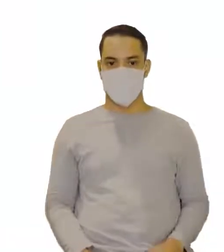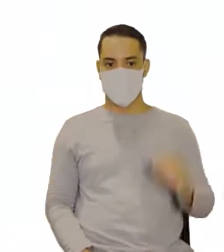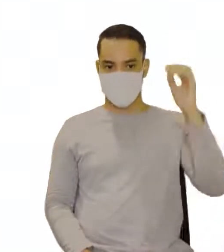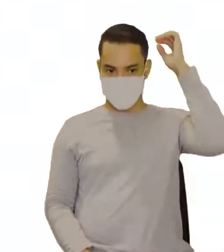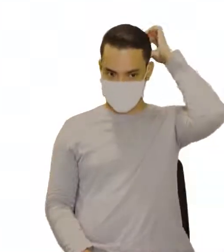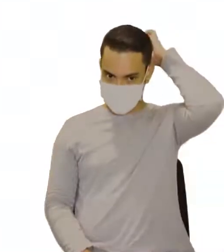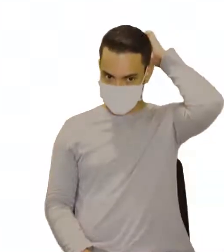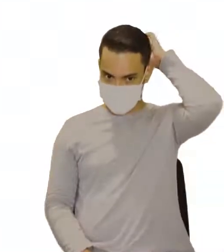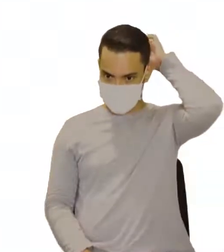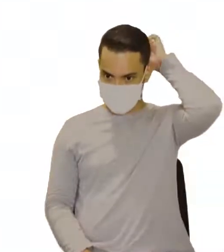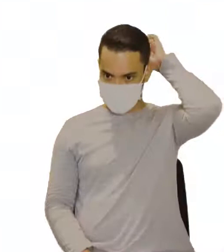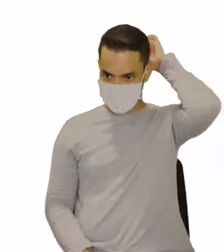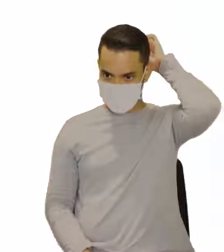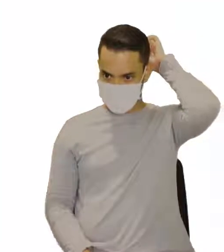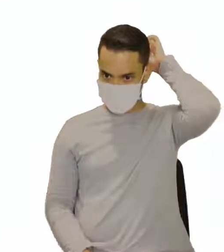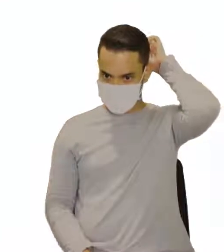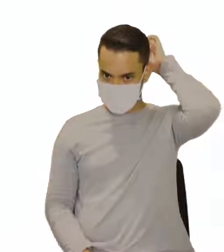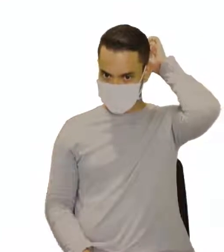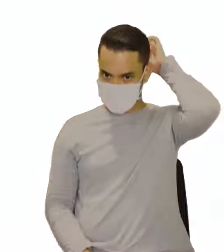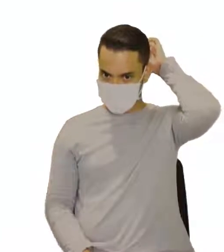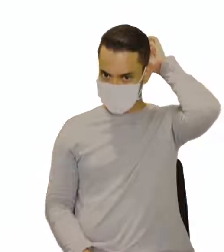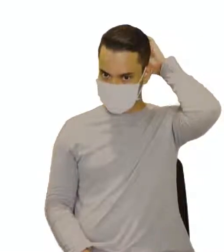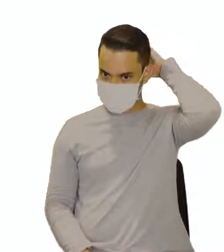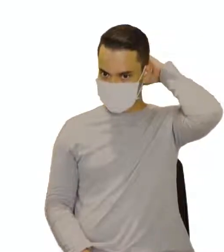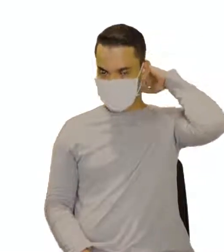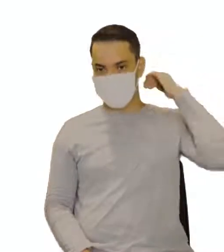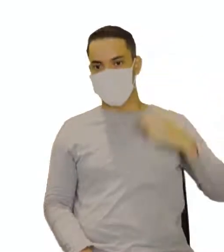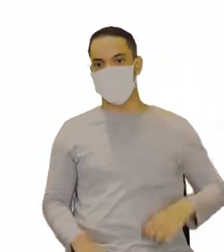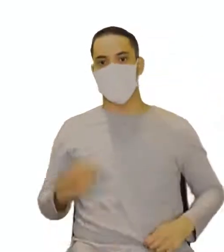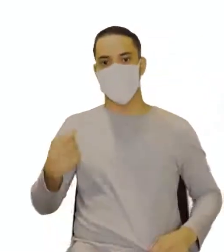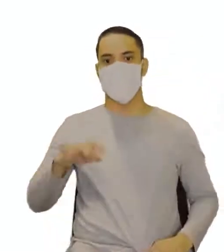apenas esse primeiro trecho aqui, tá bom?